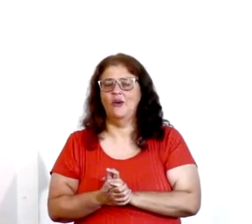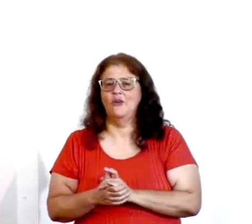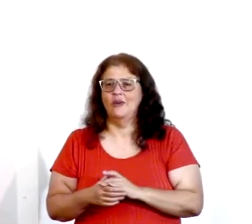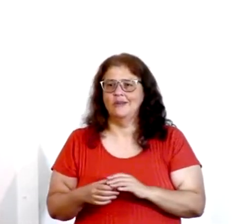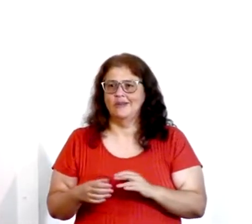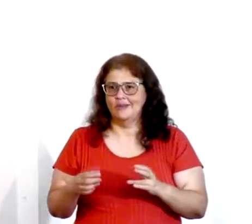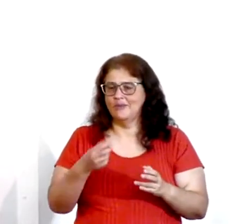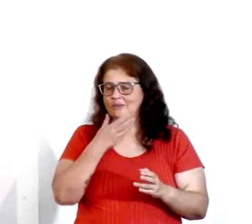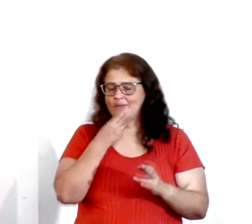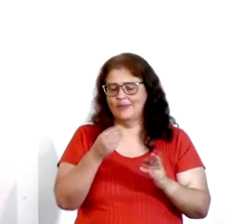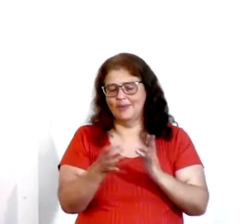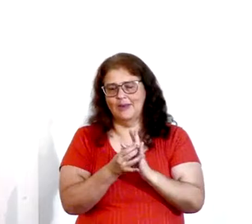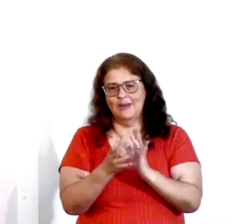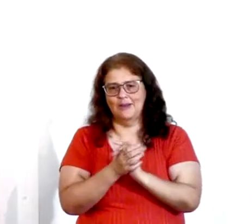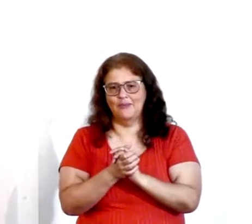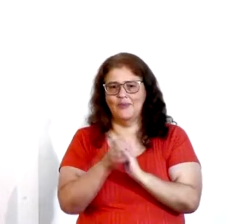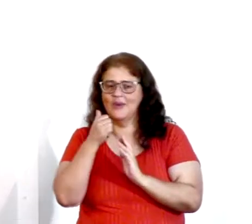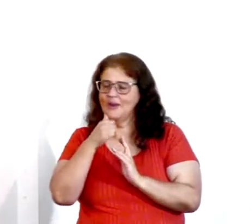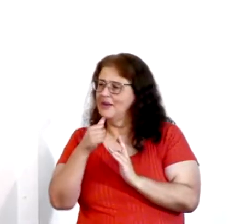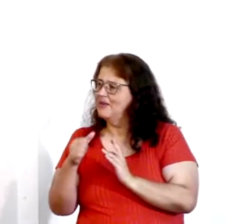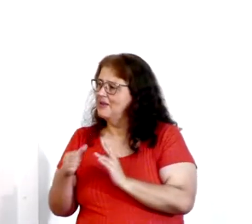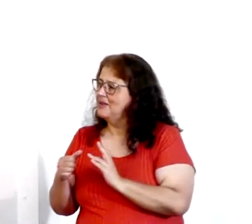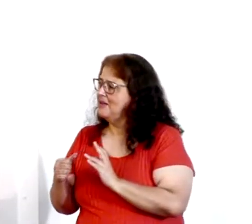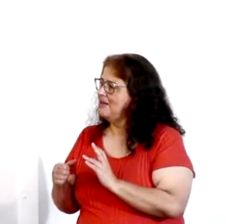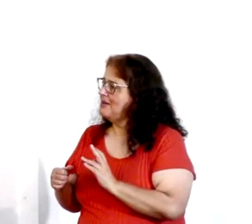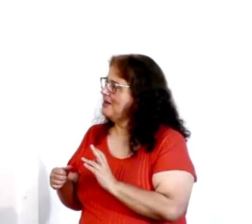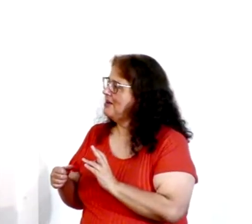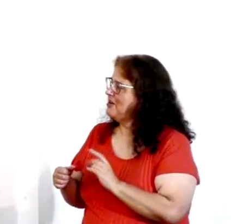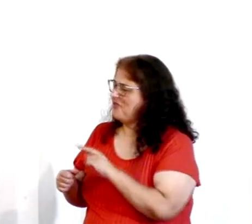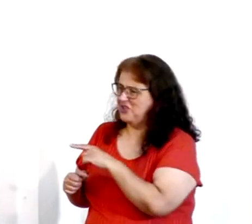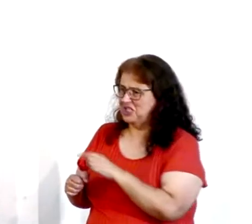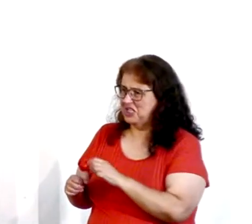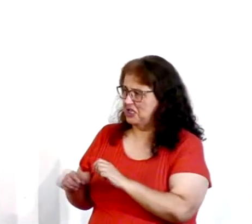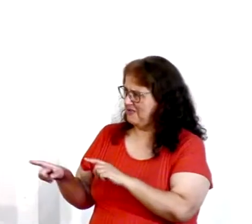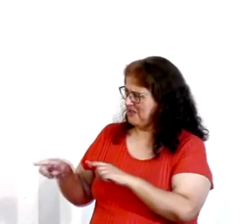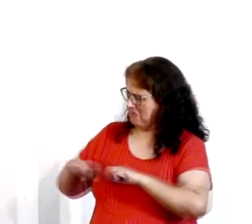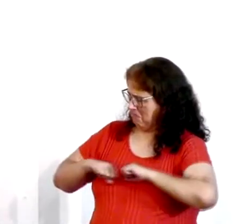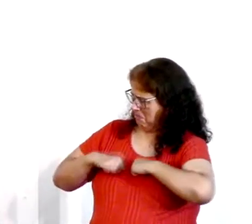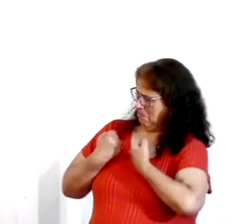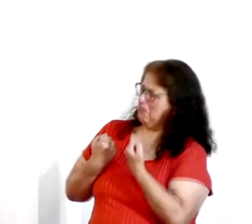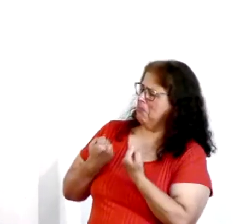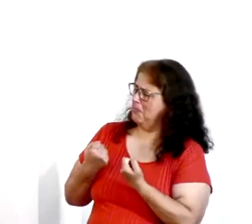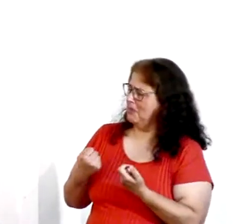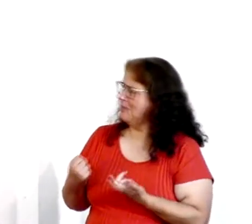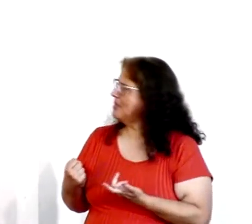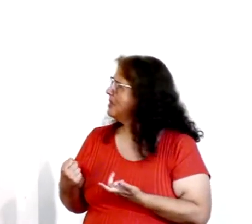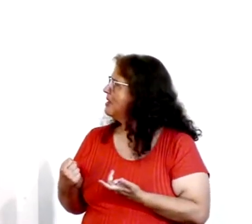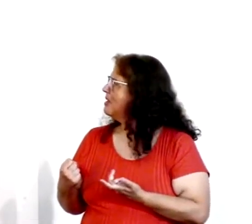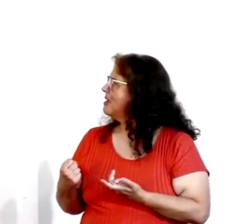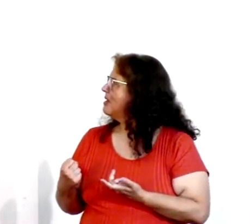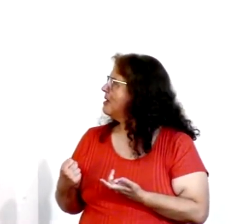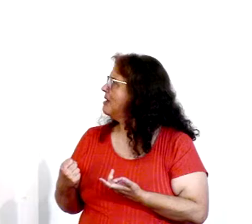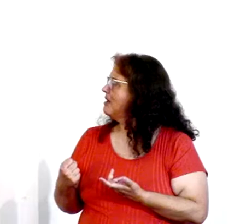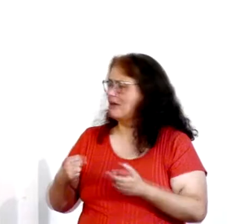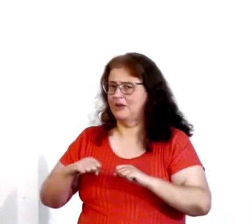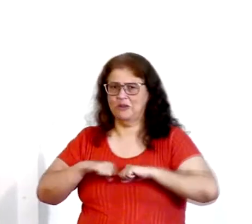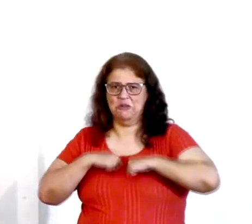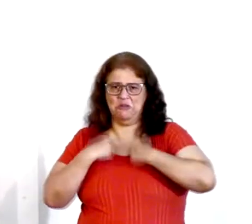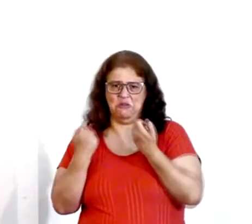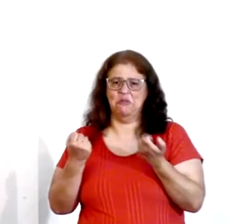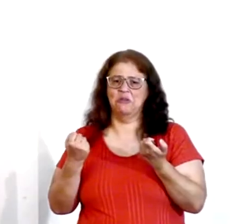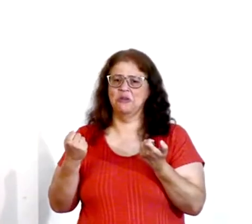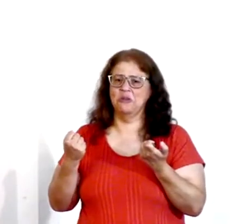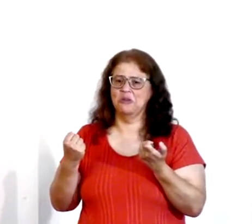eu. E ele diz: o que é que vocês acham do tom da minha humildade?